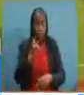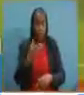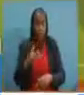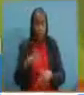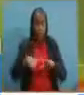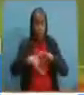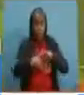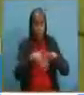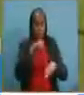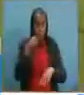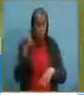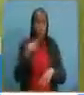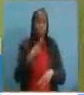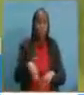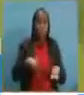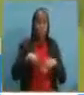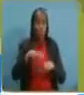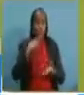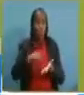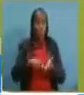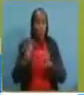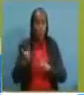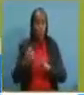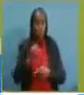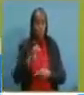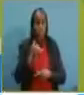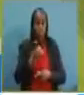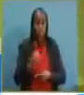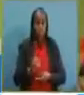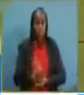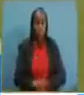tubarões azuis voltam a ter jogos oficiais em março de 2021